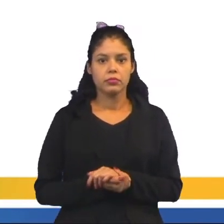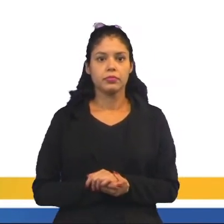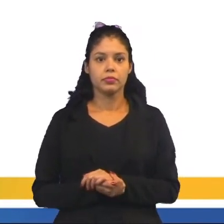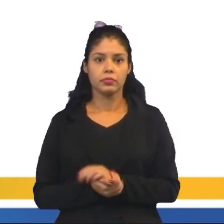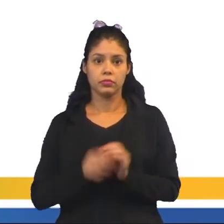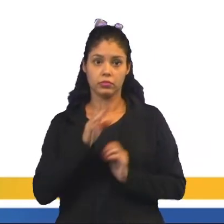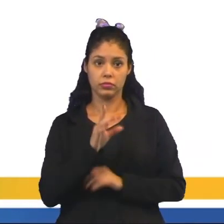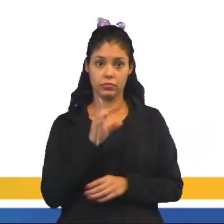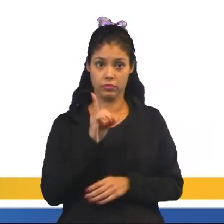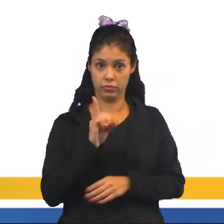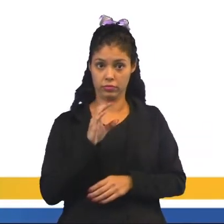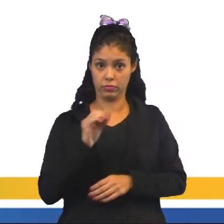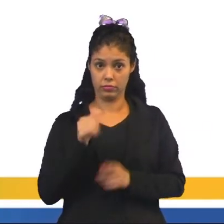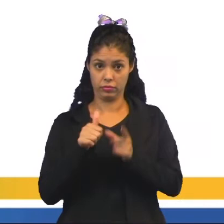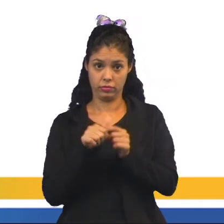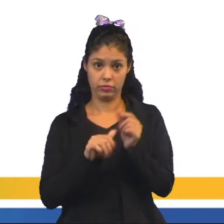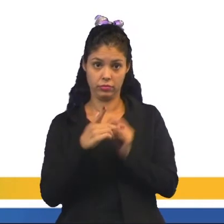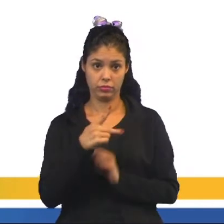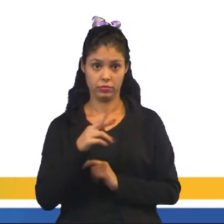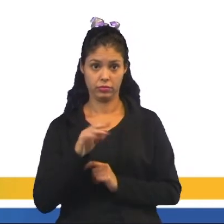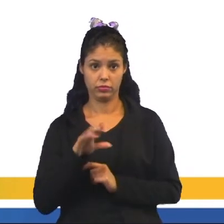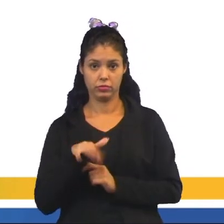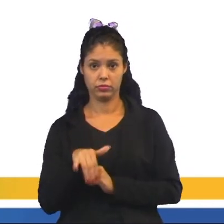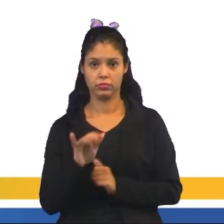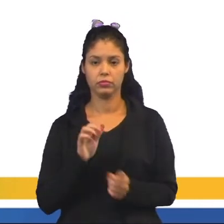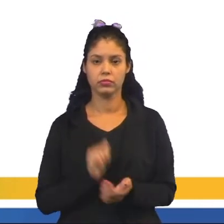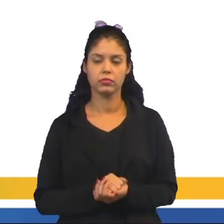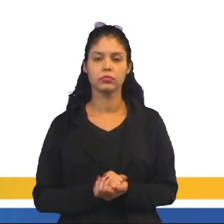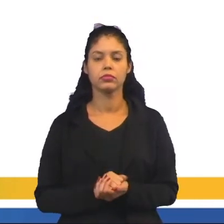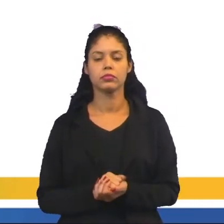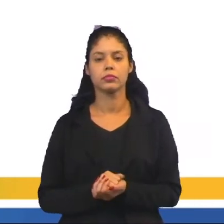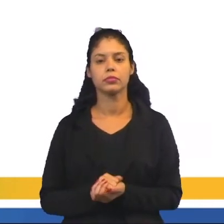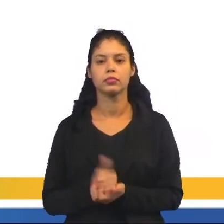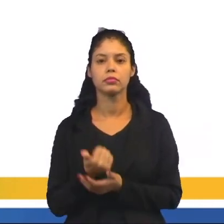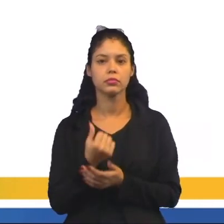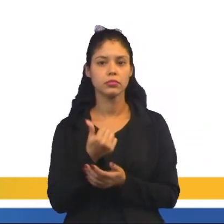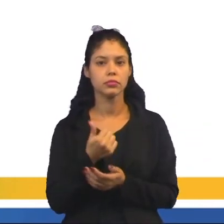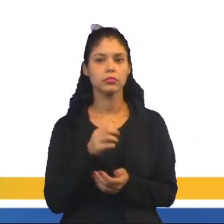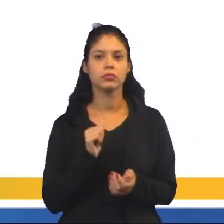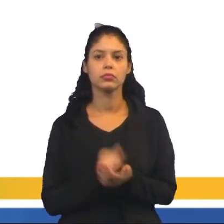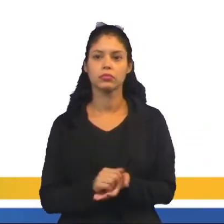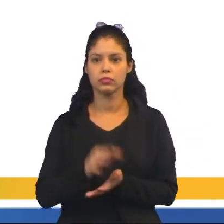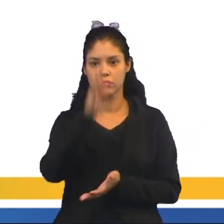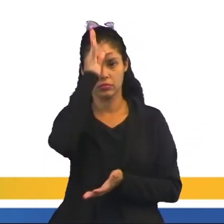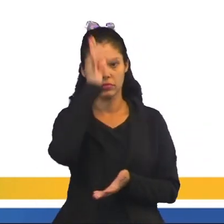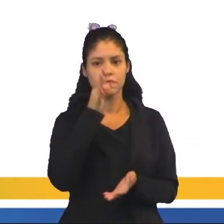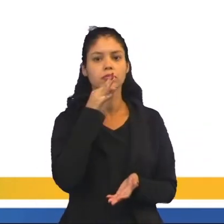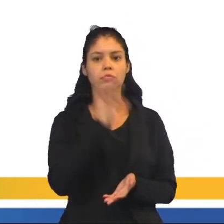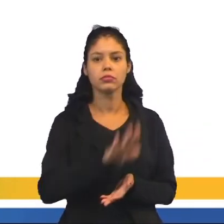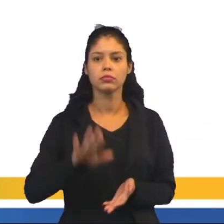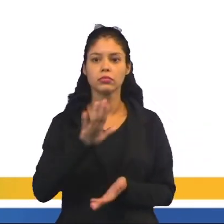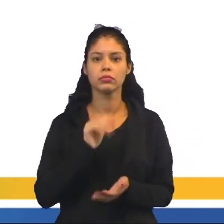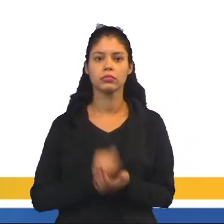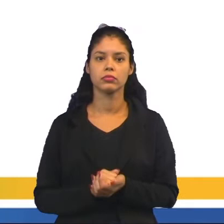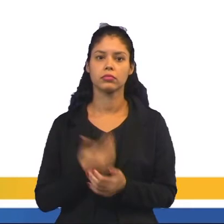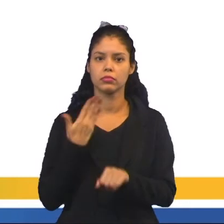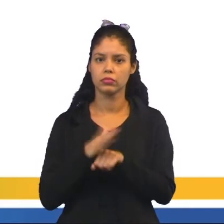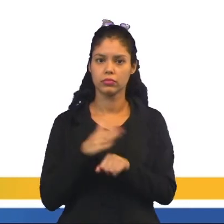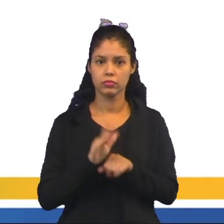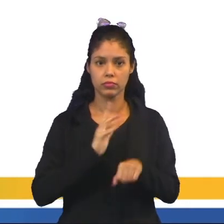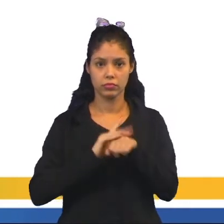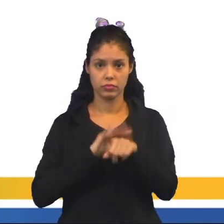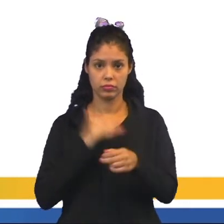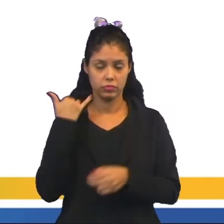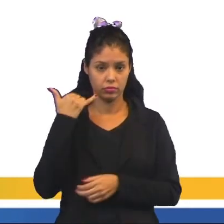de dedão de BlackBerry, né? Ou polegar BlackBerry, em tradução literal, é praticamente uma doença